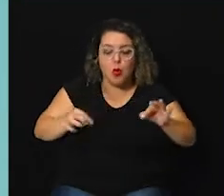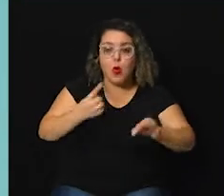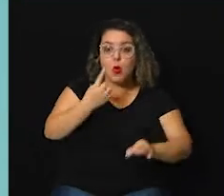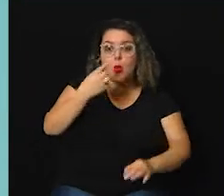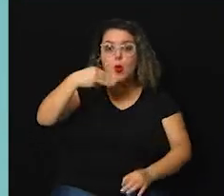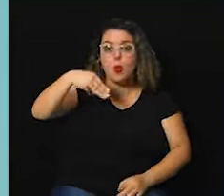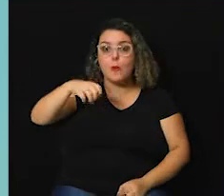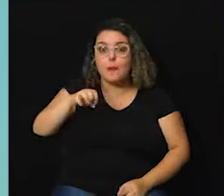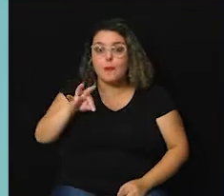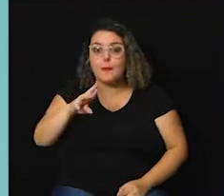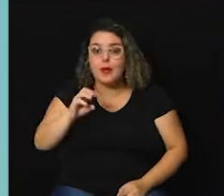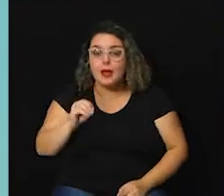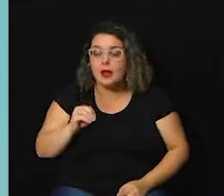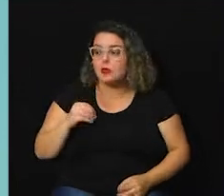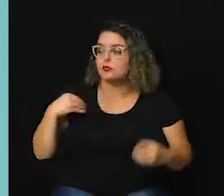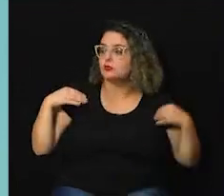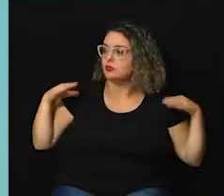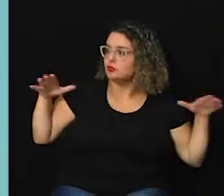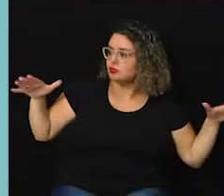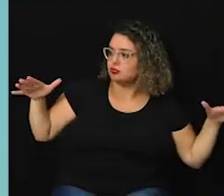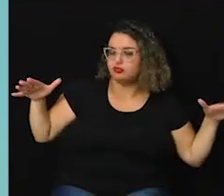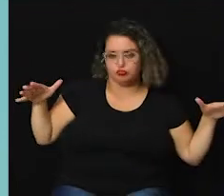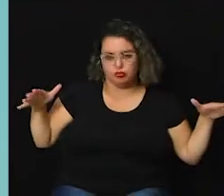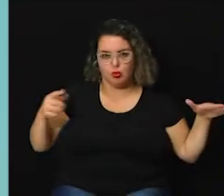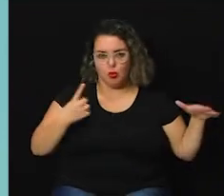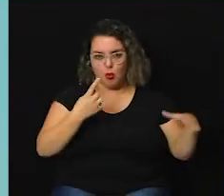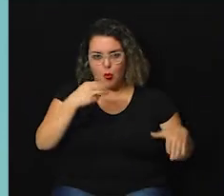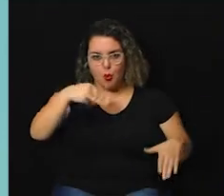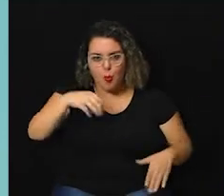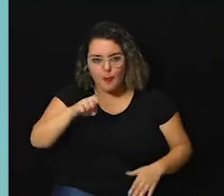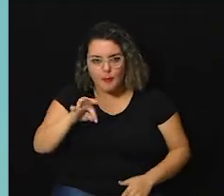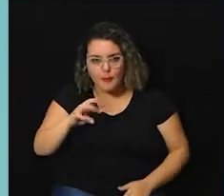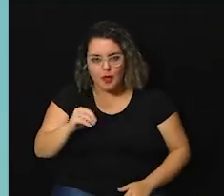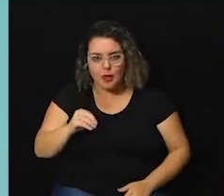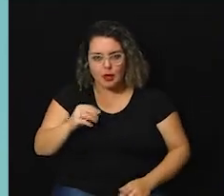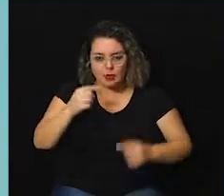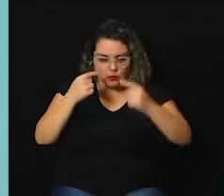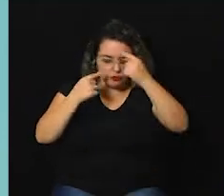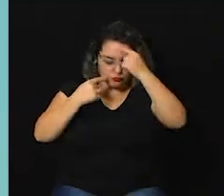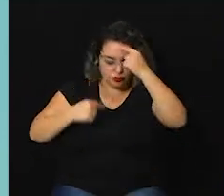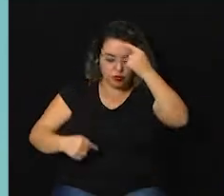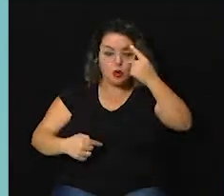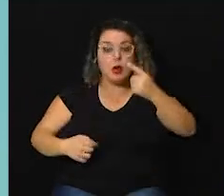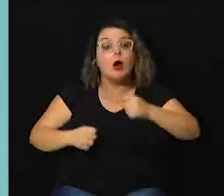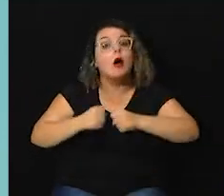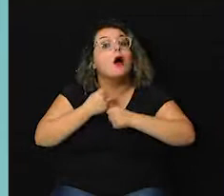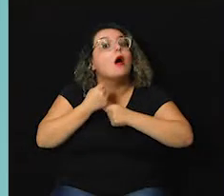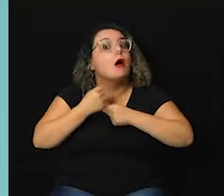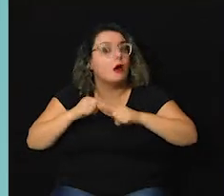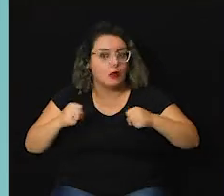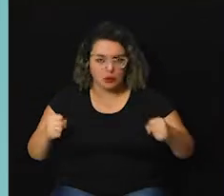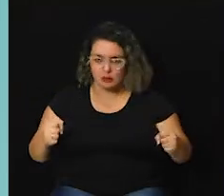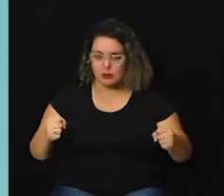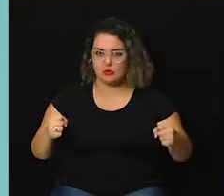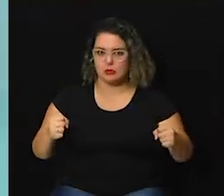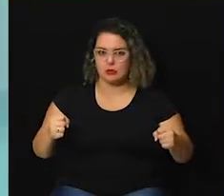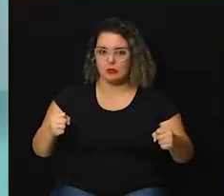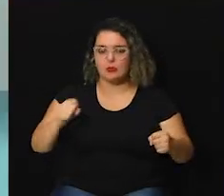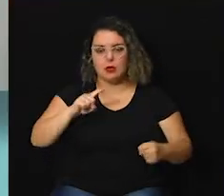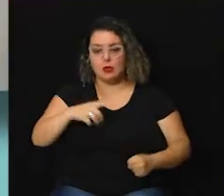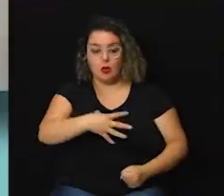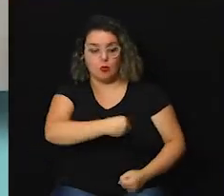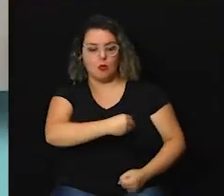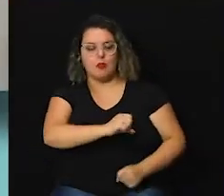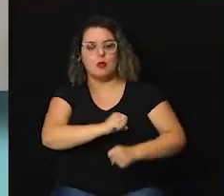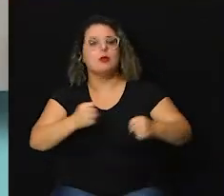metro, 1,20 m de asa a asa, 1 metro da ponta da cabeça à ponta da cauda, então é um animal grande, mas não é um mamífero